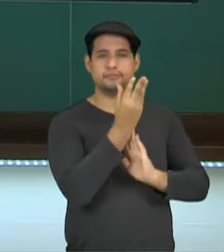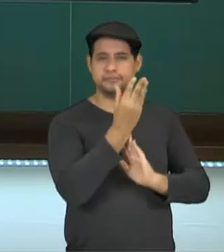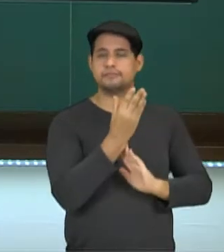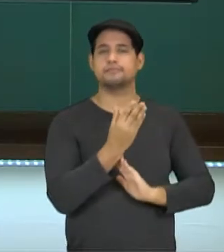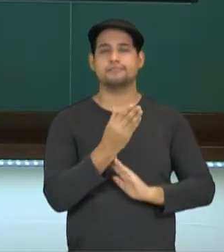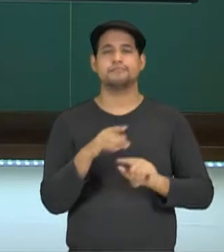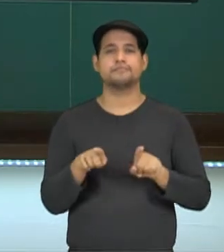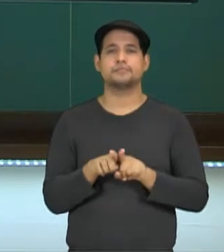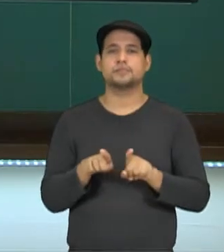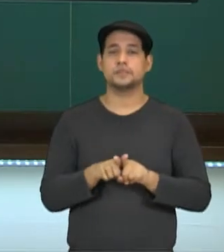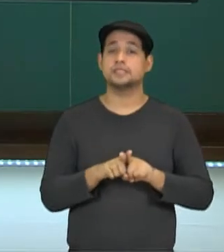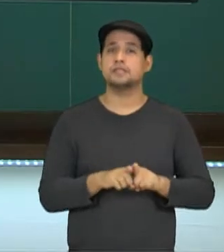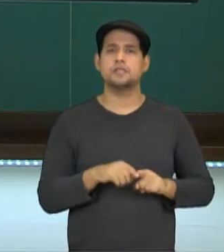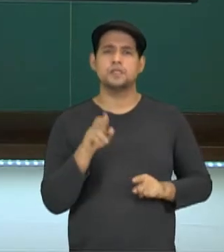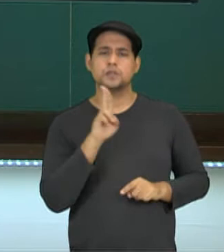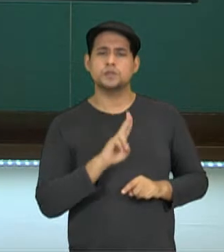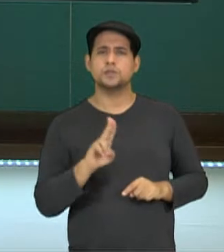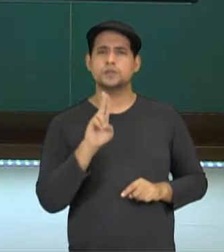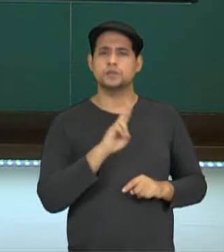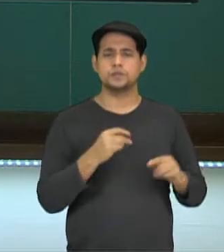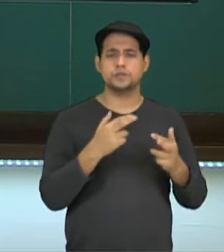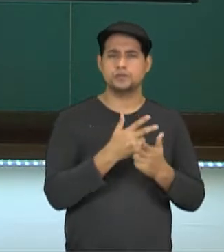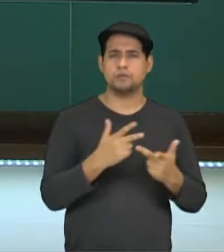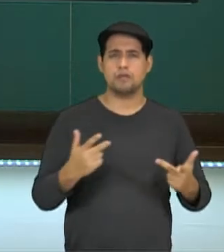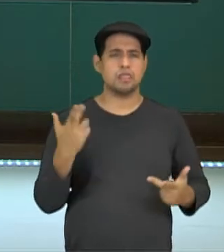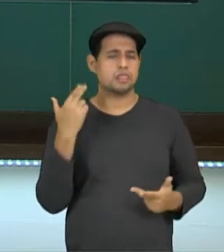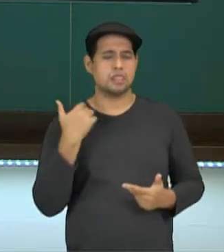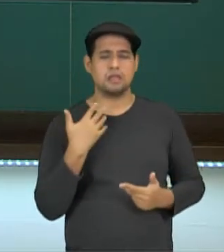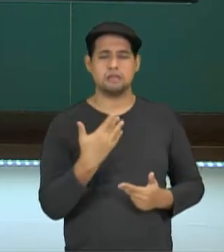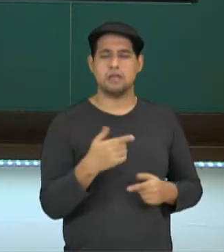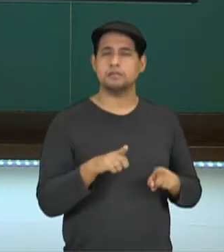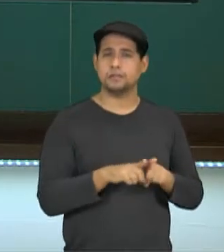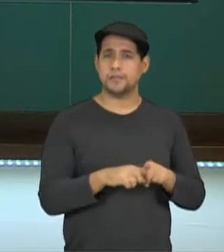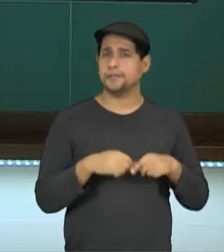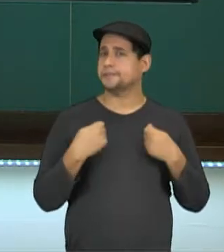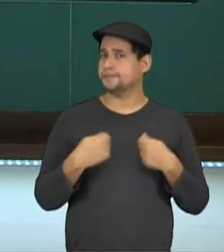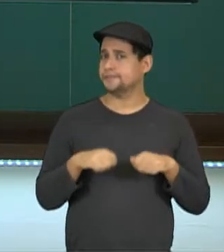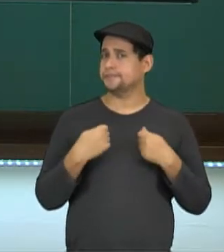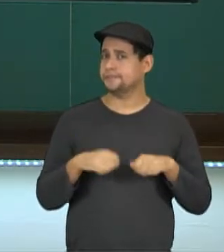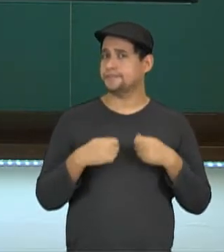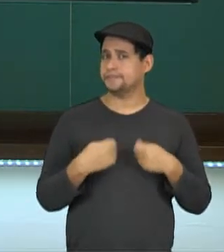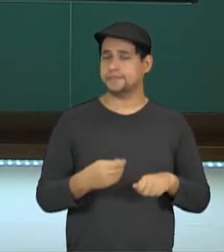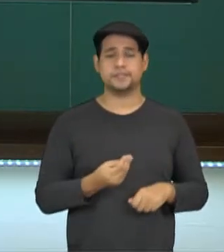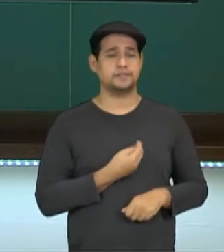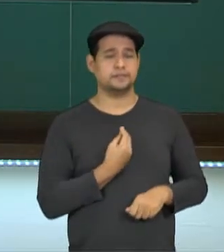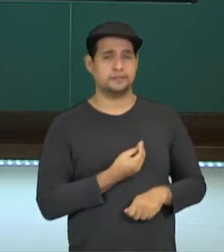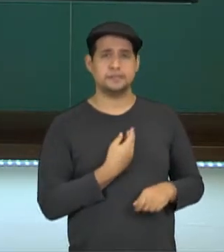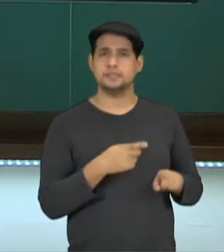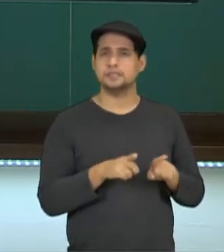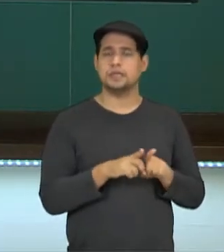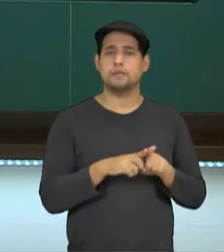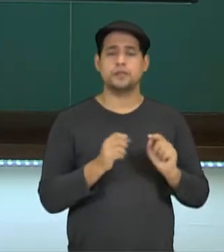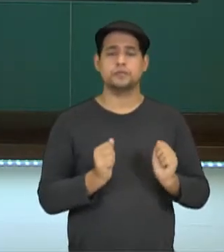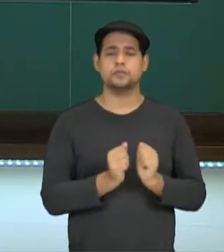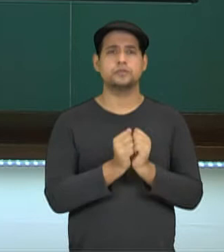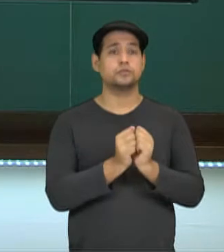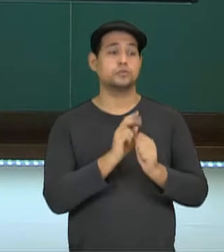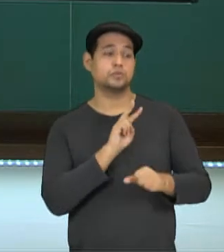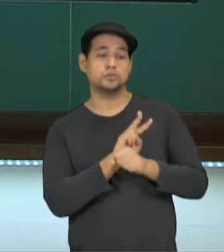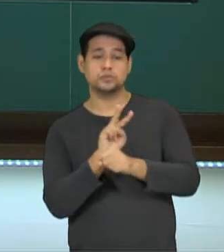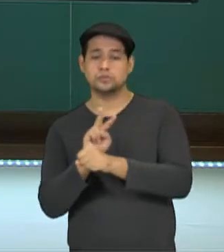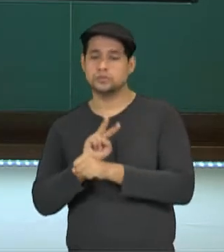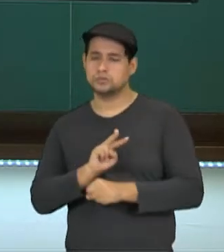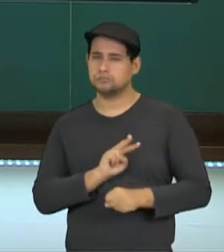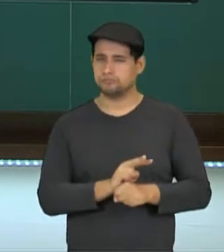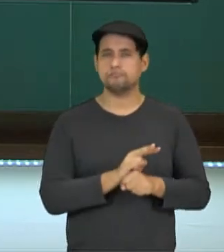mesmo tempo, né? A extração dos recursos naturais necessários para a sobrevivência do homem, ao mesmo tempo